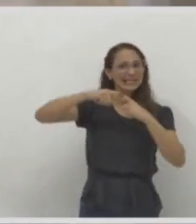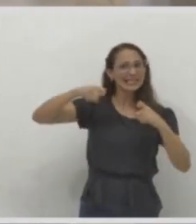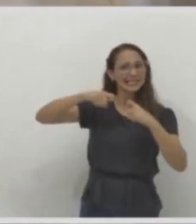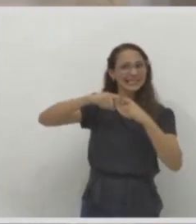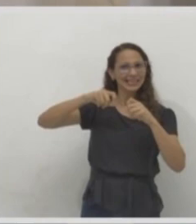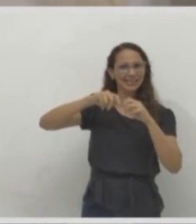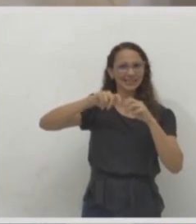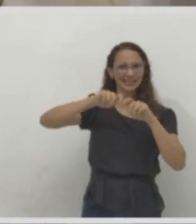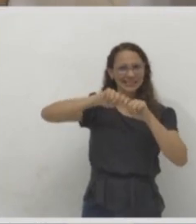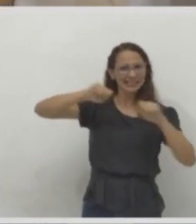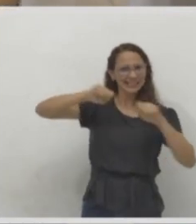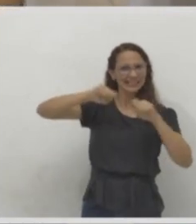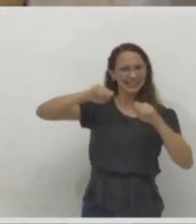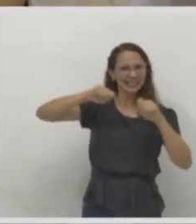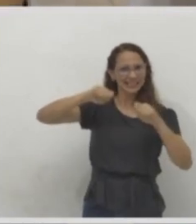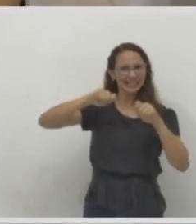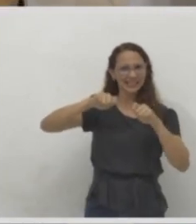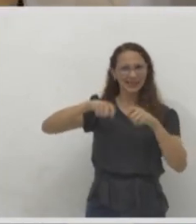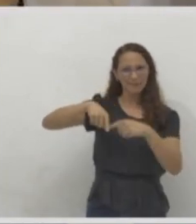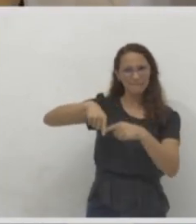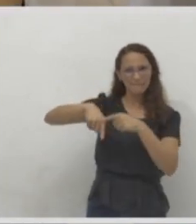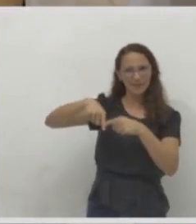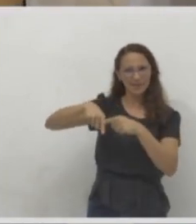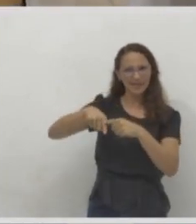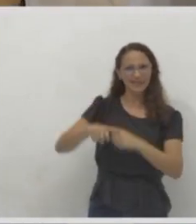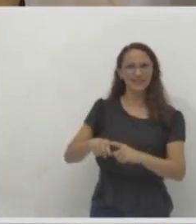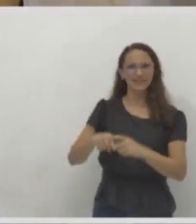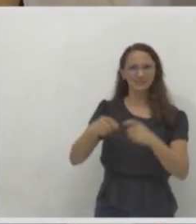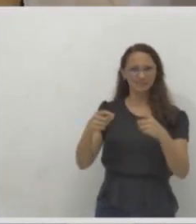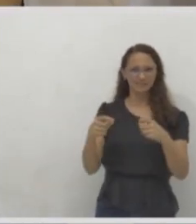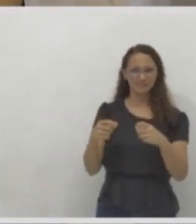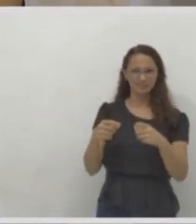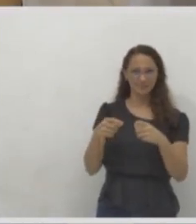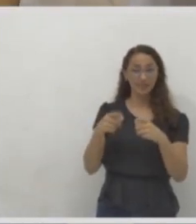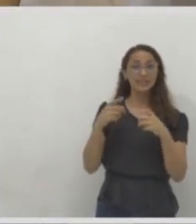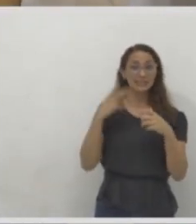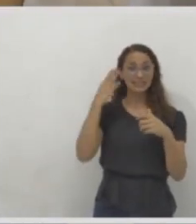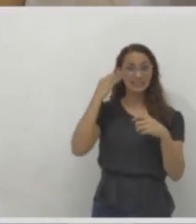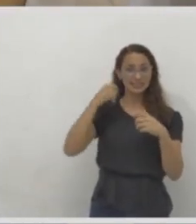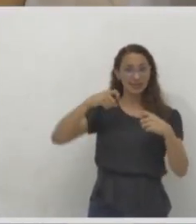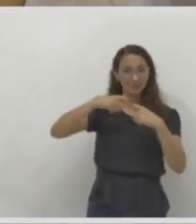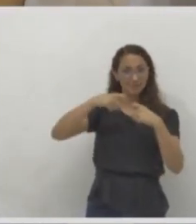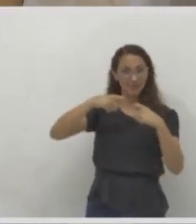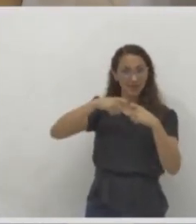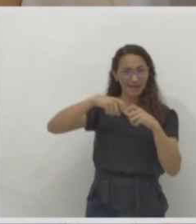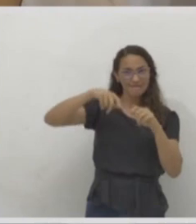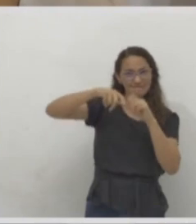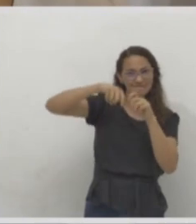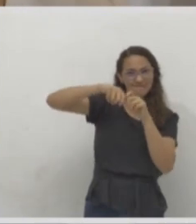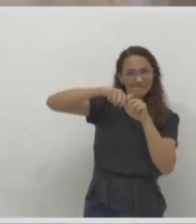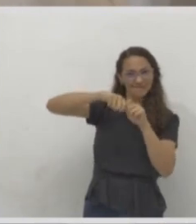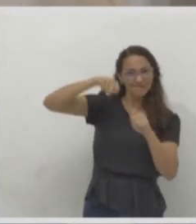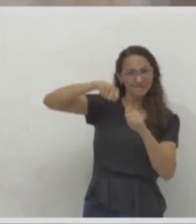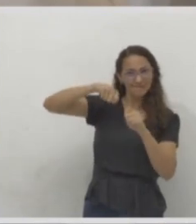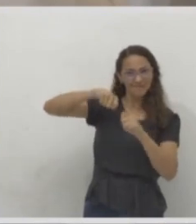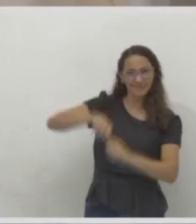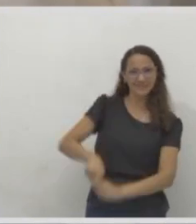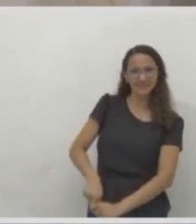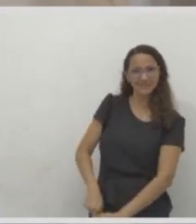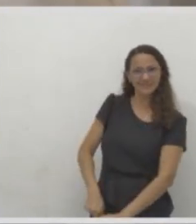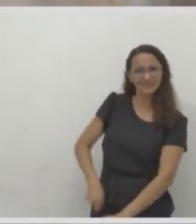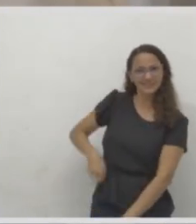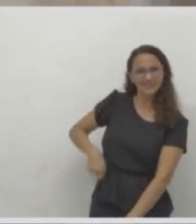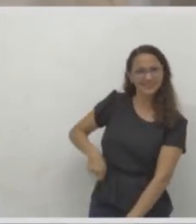antigamente as mulheres usavam na perna aquelas ligas para apertar as meias, tá? Então, o látex